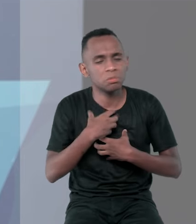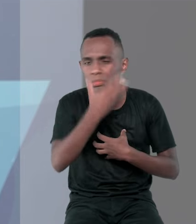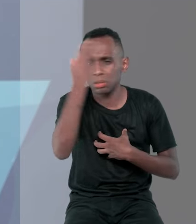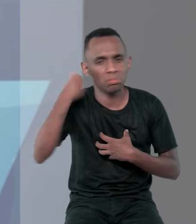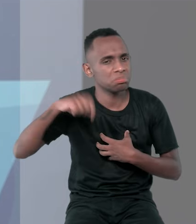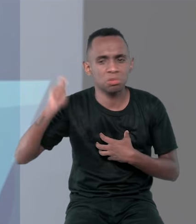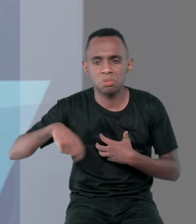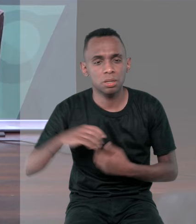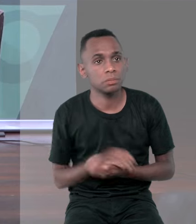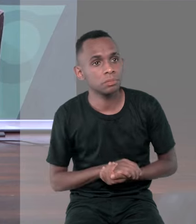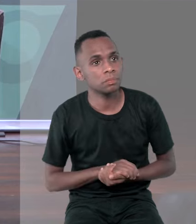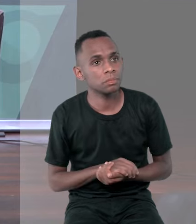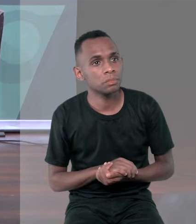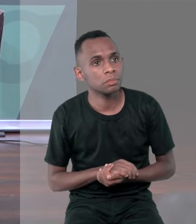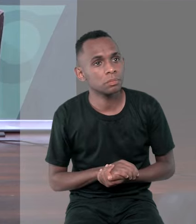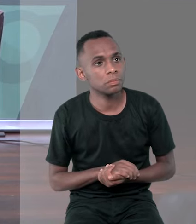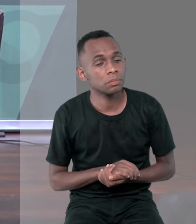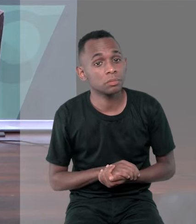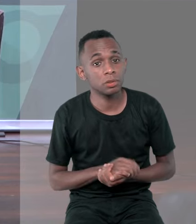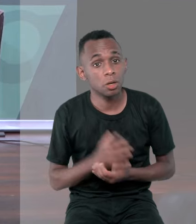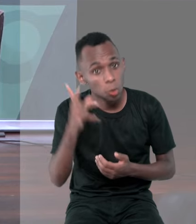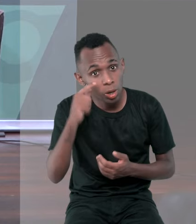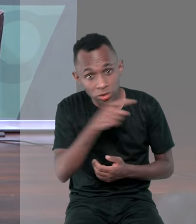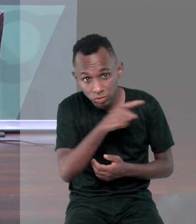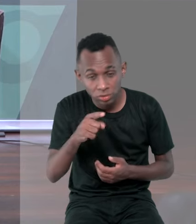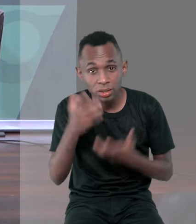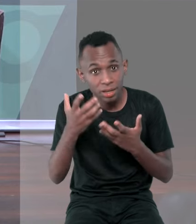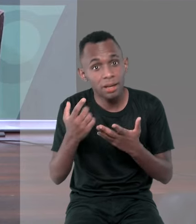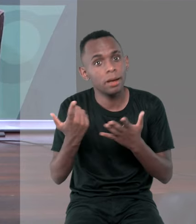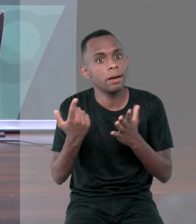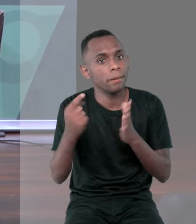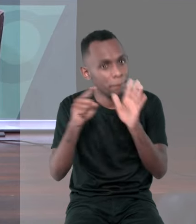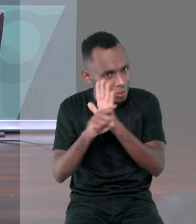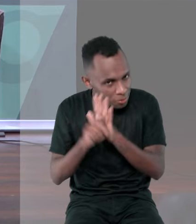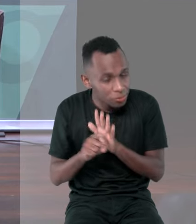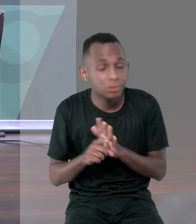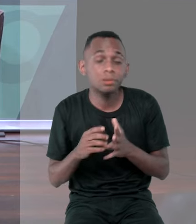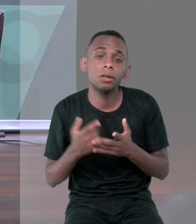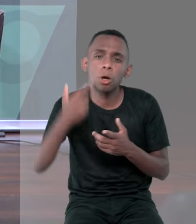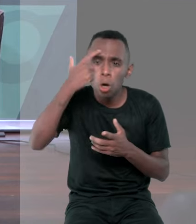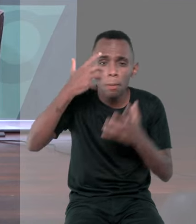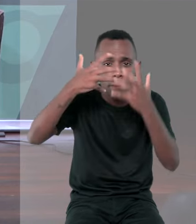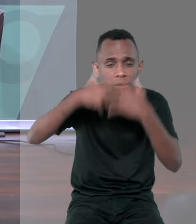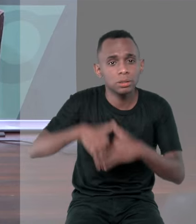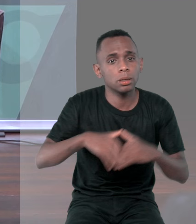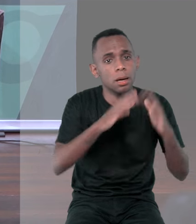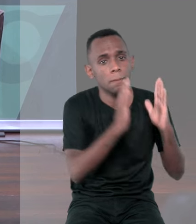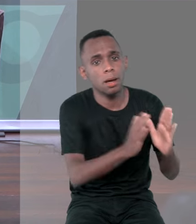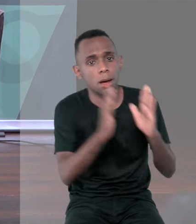inesquecível. Gente, eu acho que vocês querem fazer perguntas também, né? Então eu pensei da gente fazer dois blocos